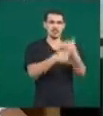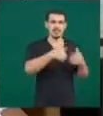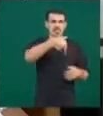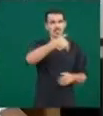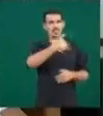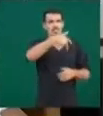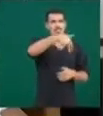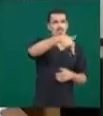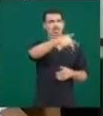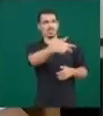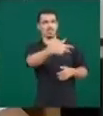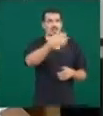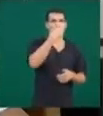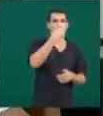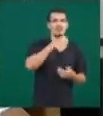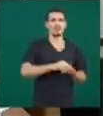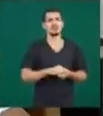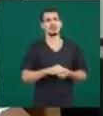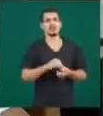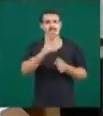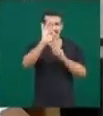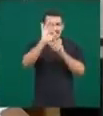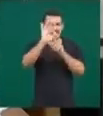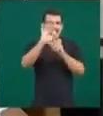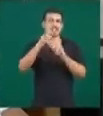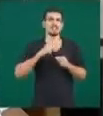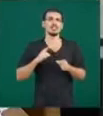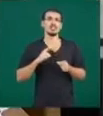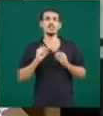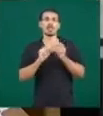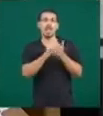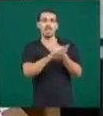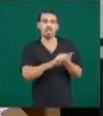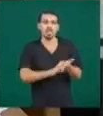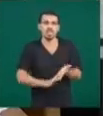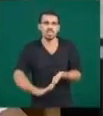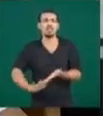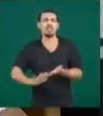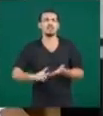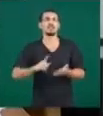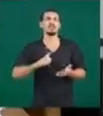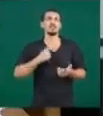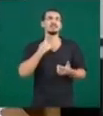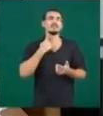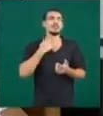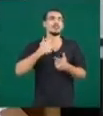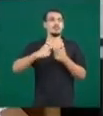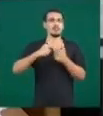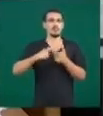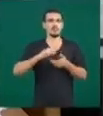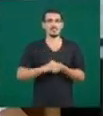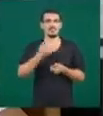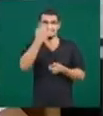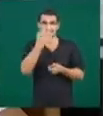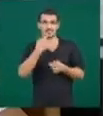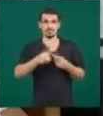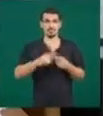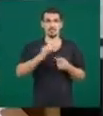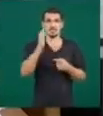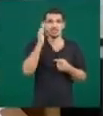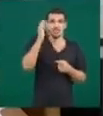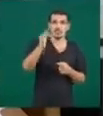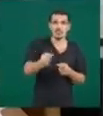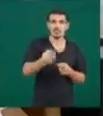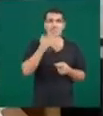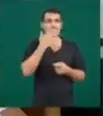produto químico, um ácido, que é corrosivo. Então, é um problema muito sério, porque ela vai ter dificuldade para se alimentar,